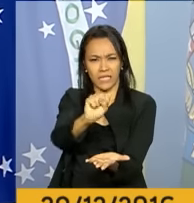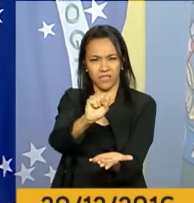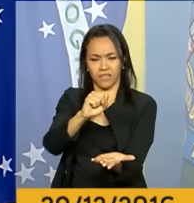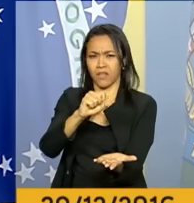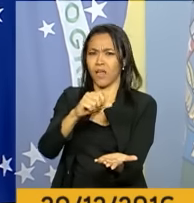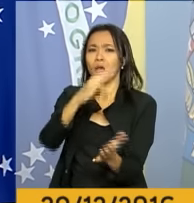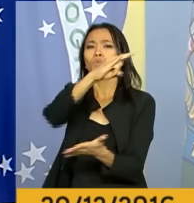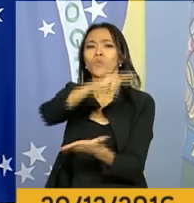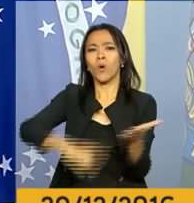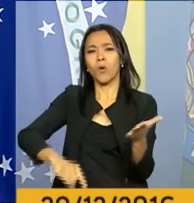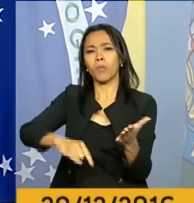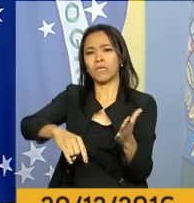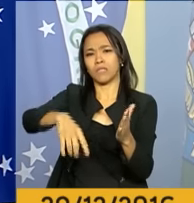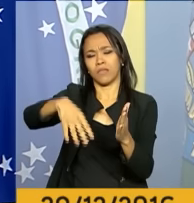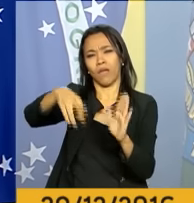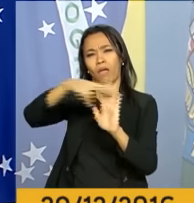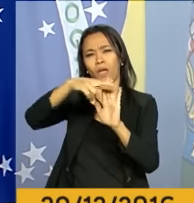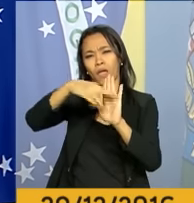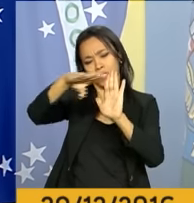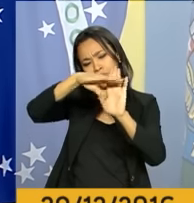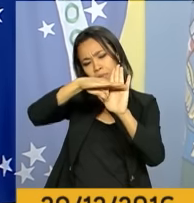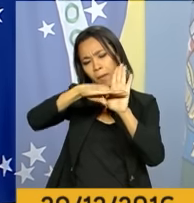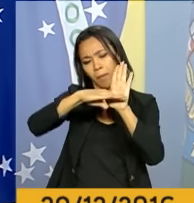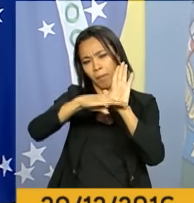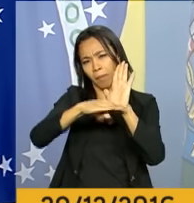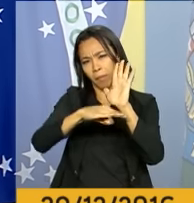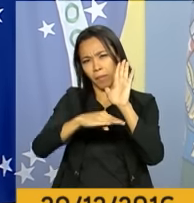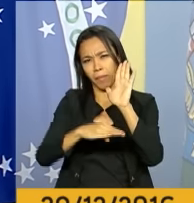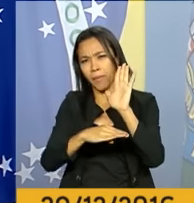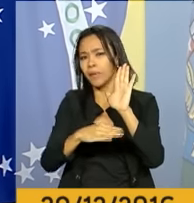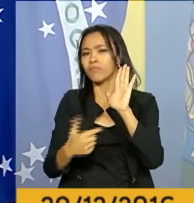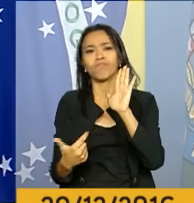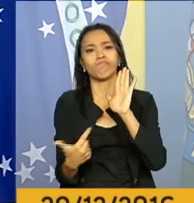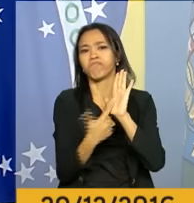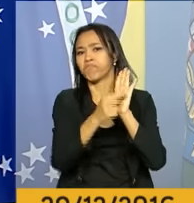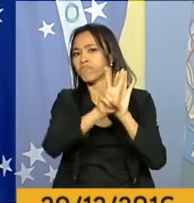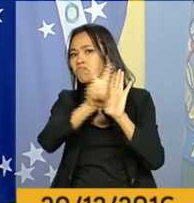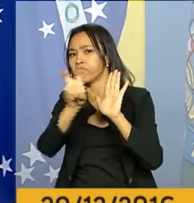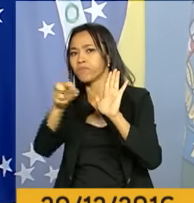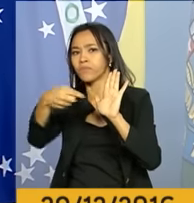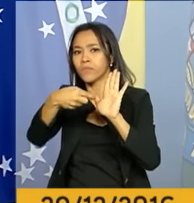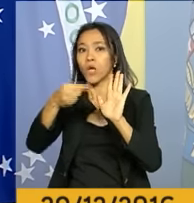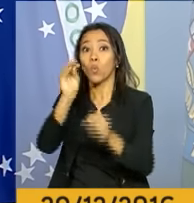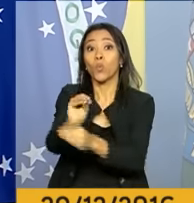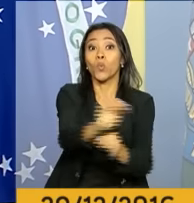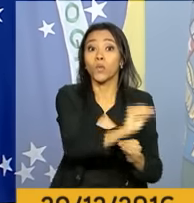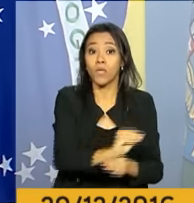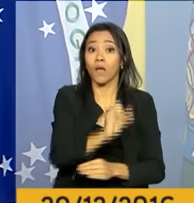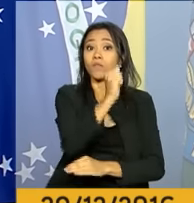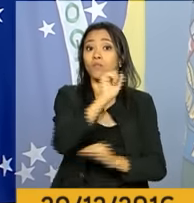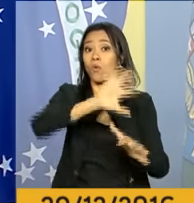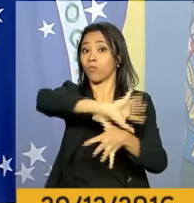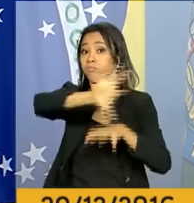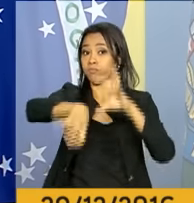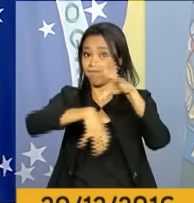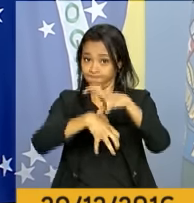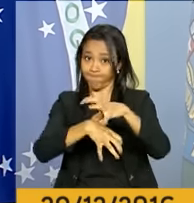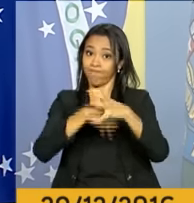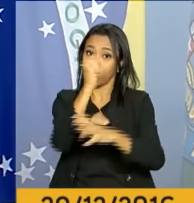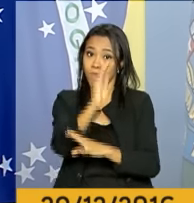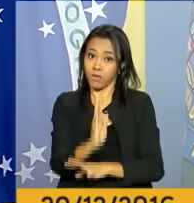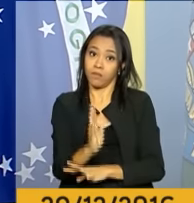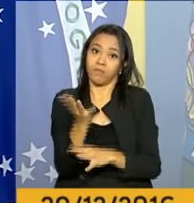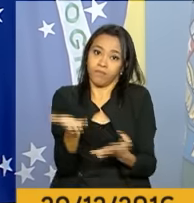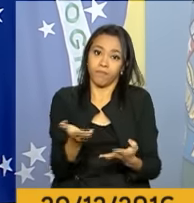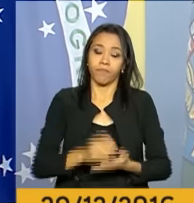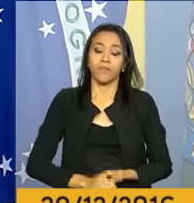eh no tocante a a a ao meio ambiente brasileiro bom e também aqui